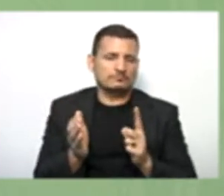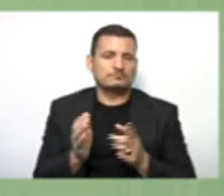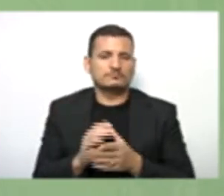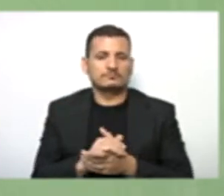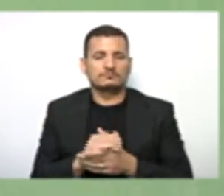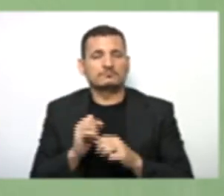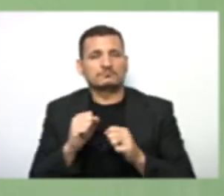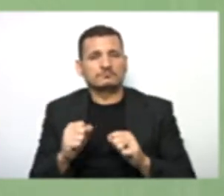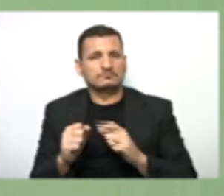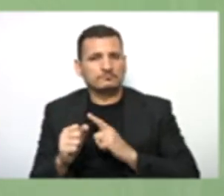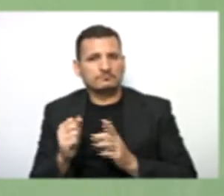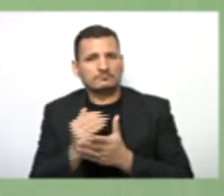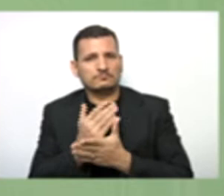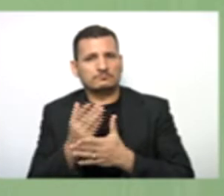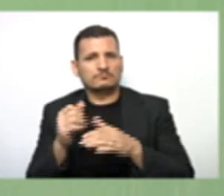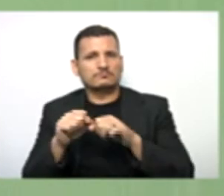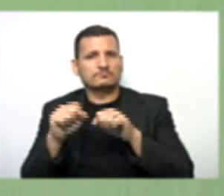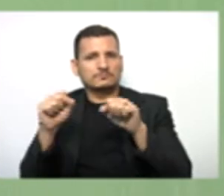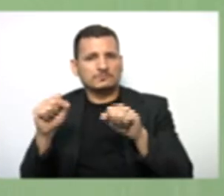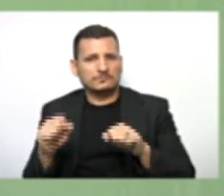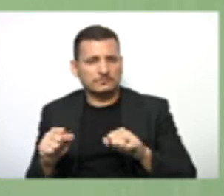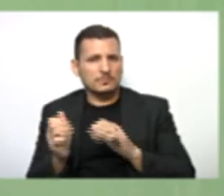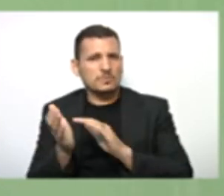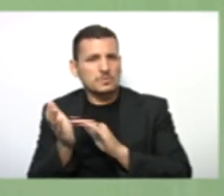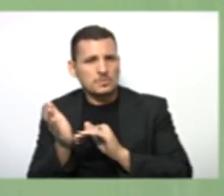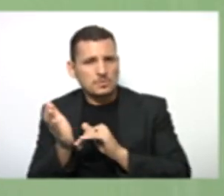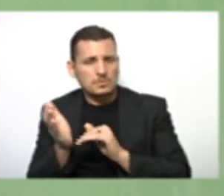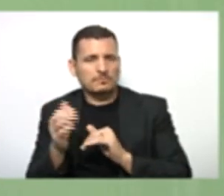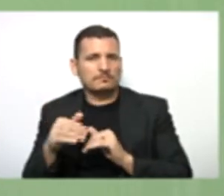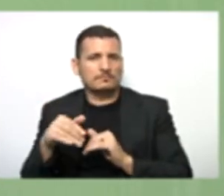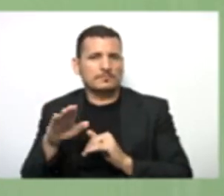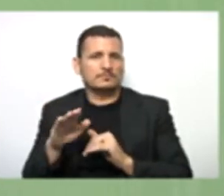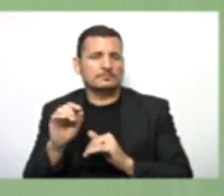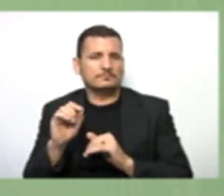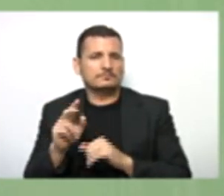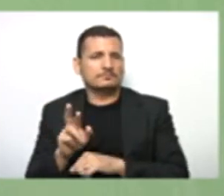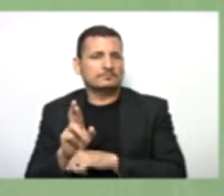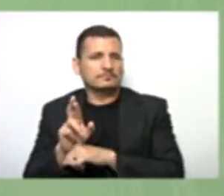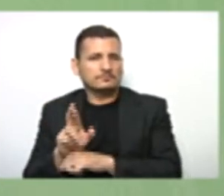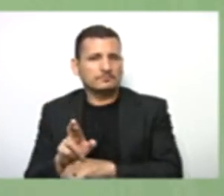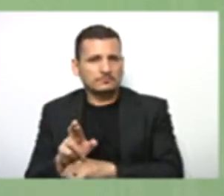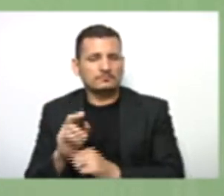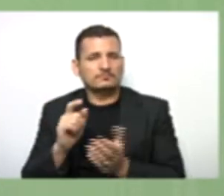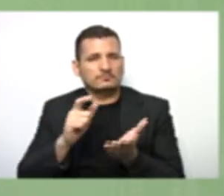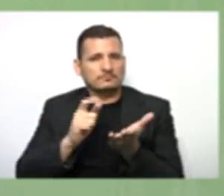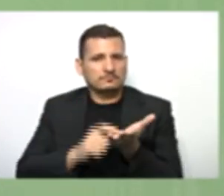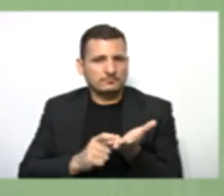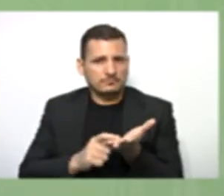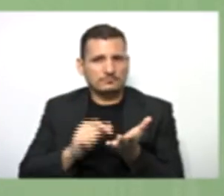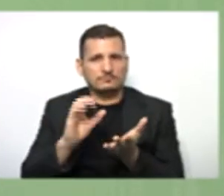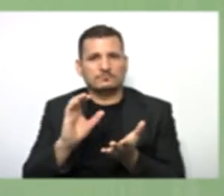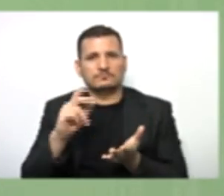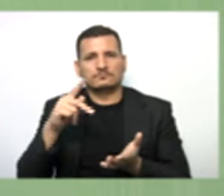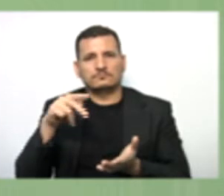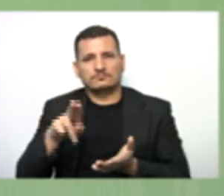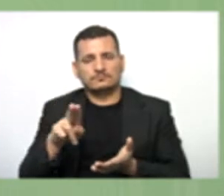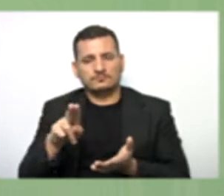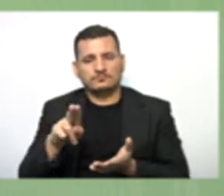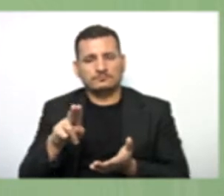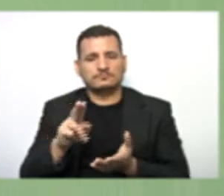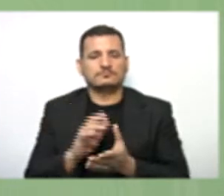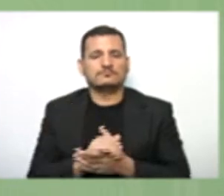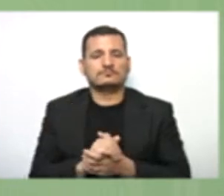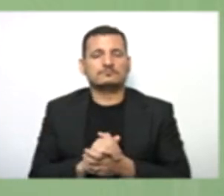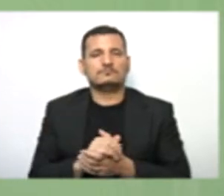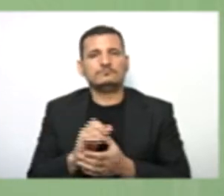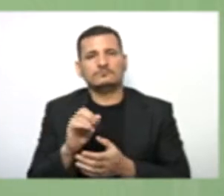pode ter softwares que consomem mais recursos de processador, de CPU. A gente pode